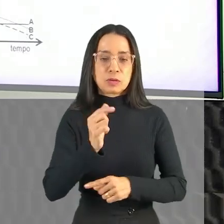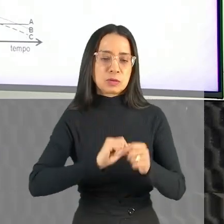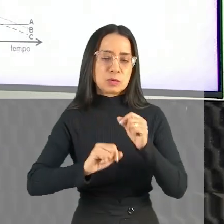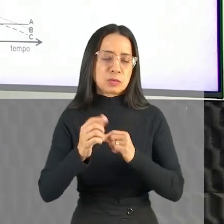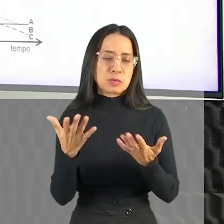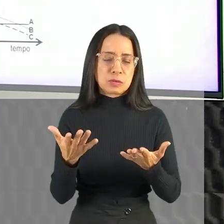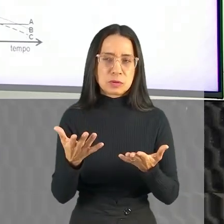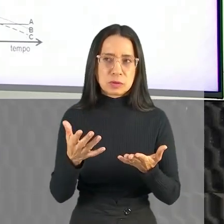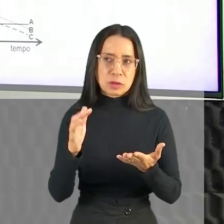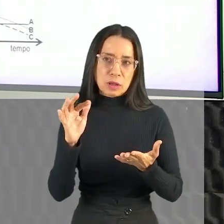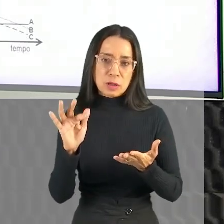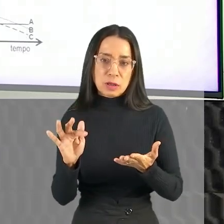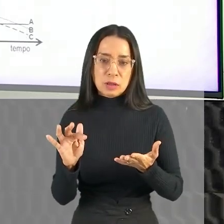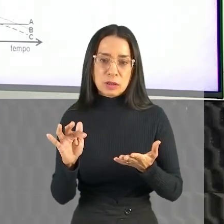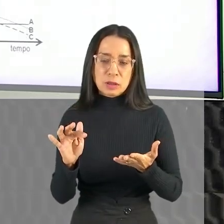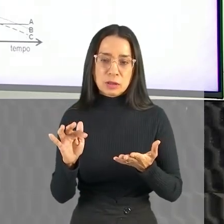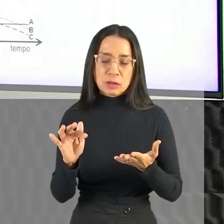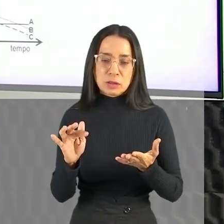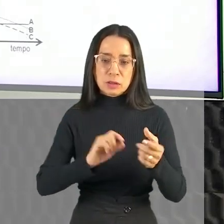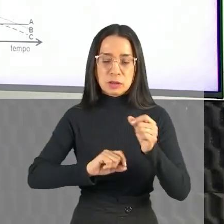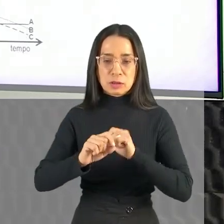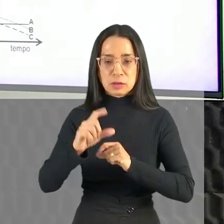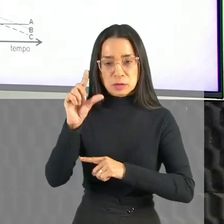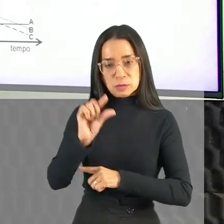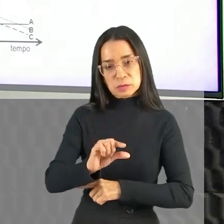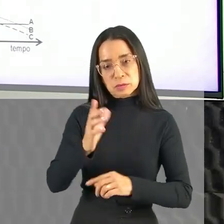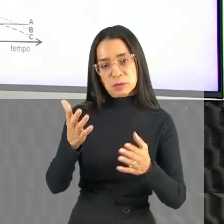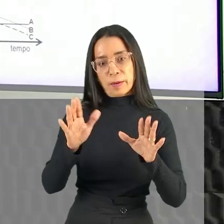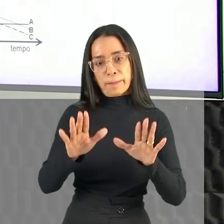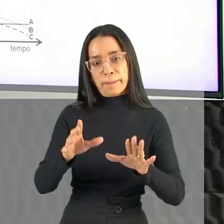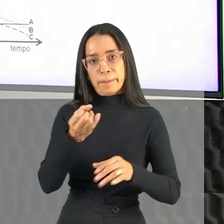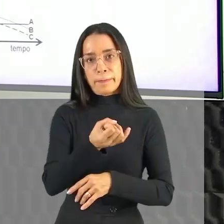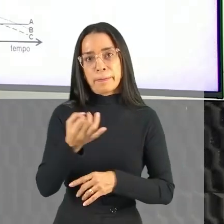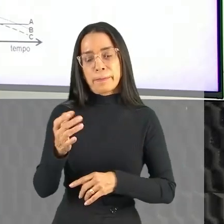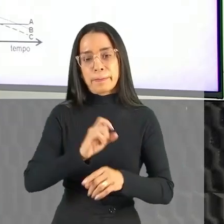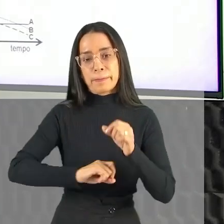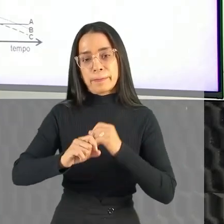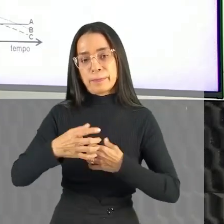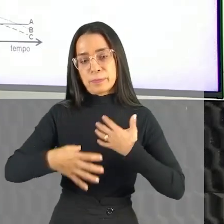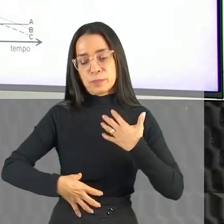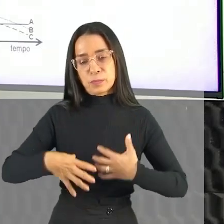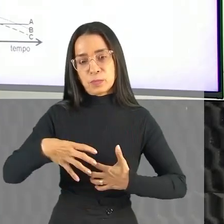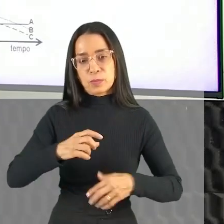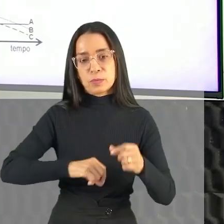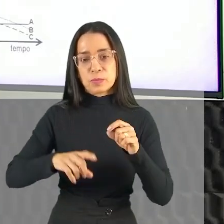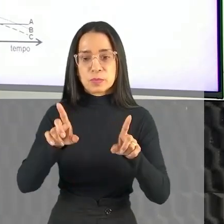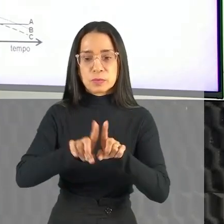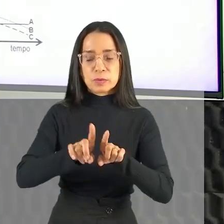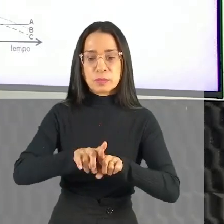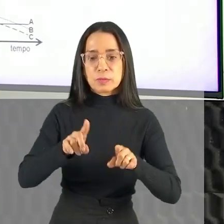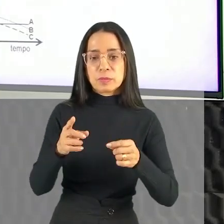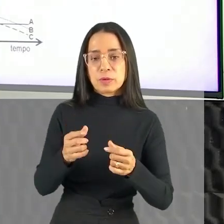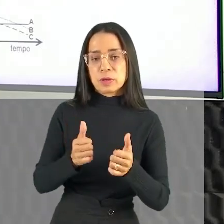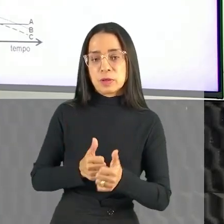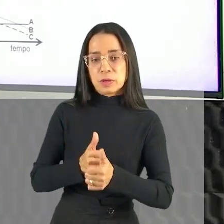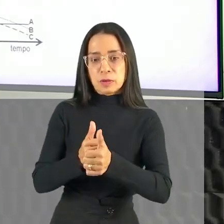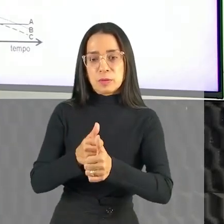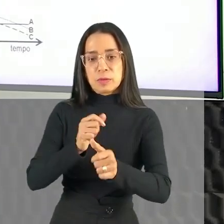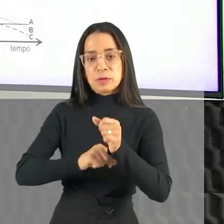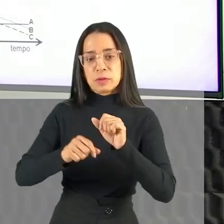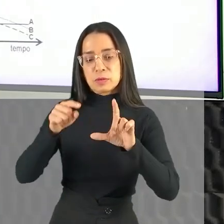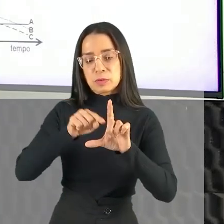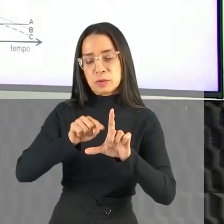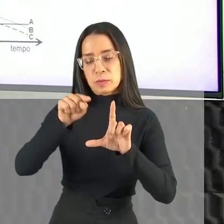oxigênio pode até aumentar, né, por algum fenômeno, né? Mas aí a quantidade de organismos aeróbios também vai acompanhando sempre a